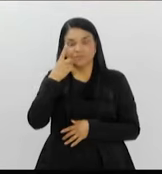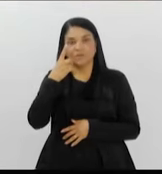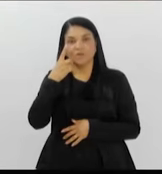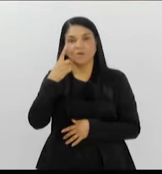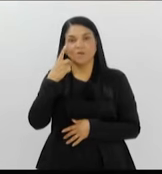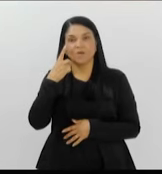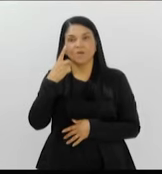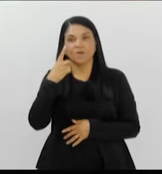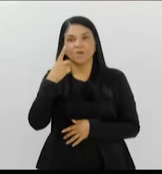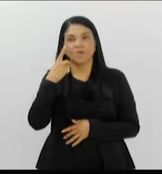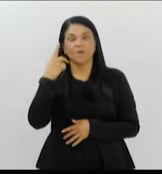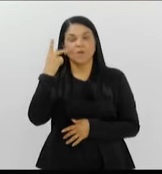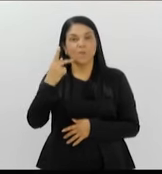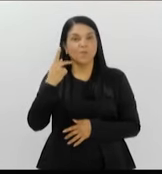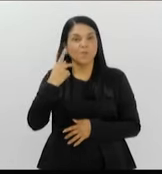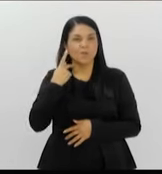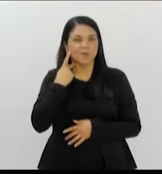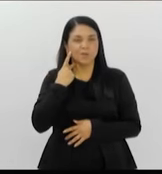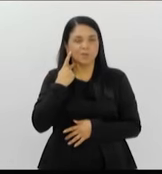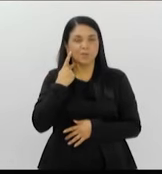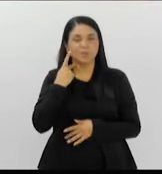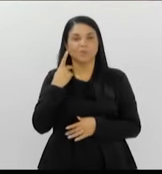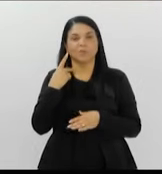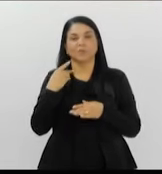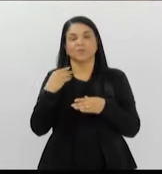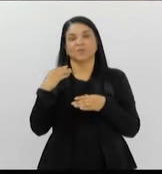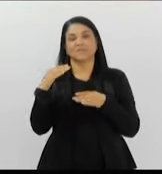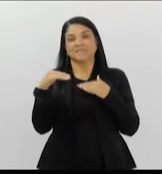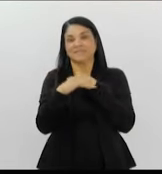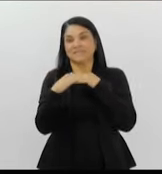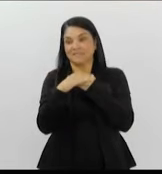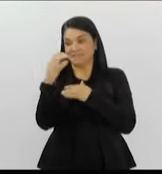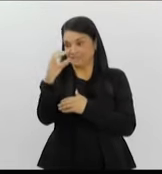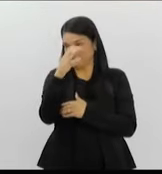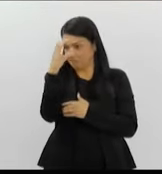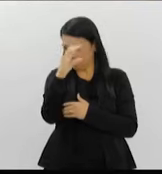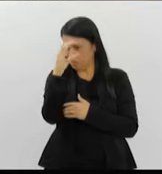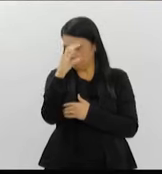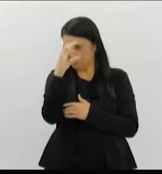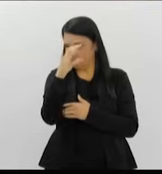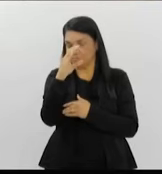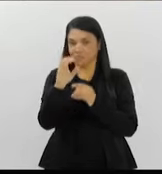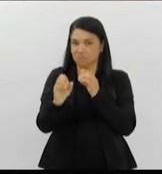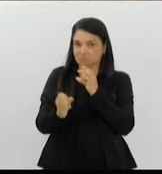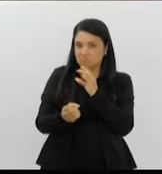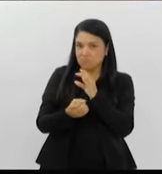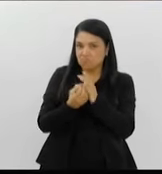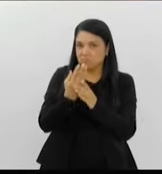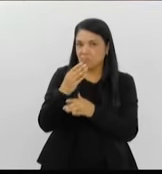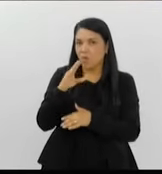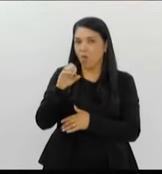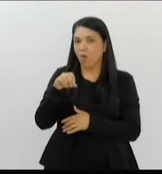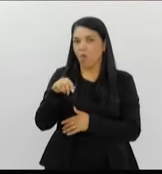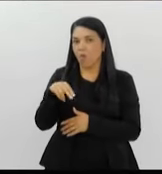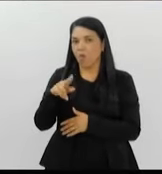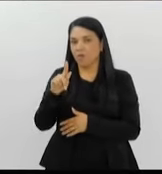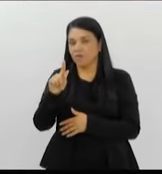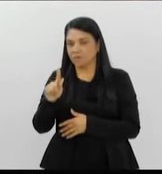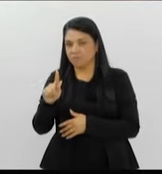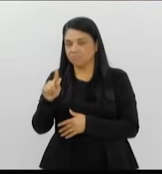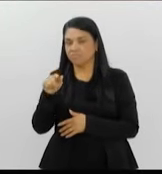procurador autárquico no município de Niterói, ao mesmo tempo que uma ONG fundada por ele